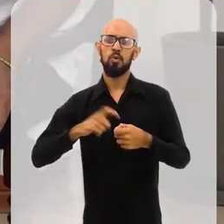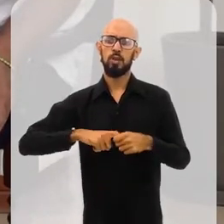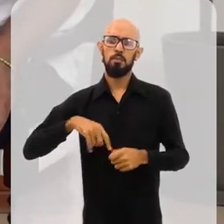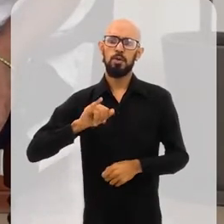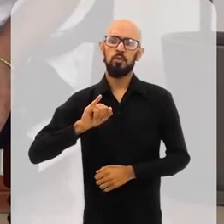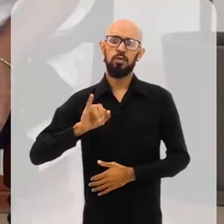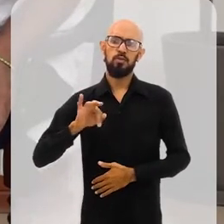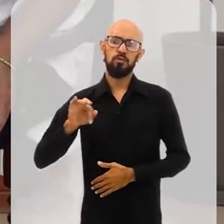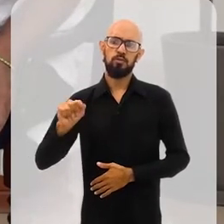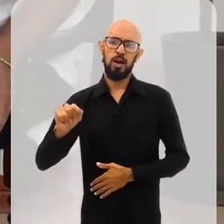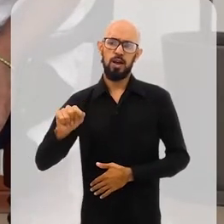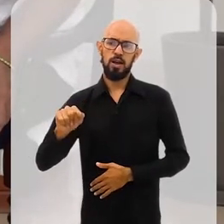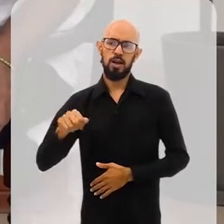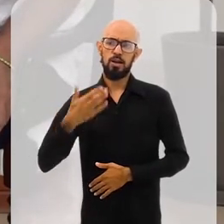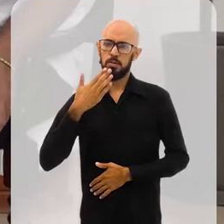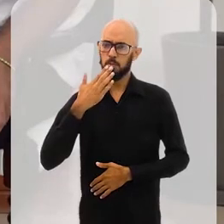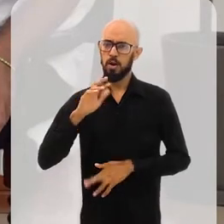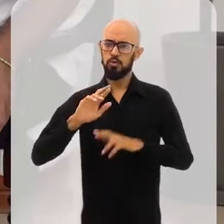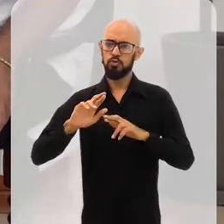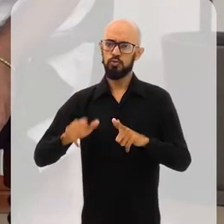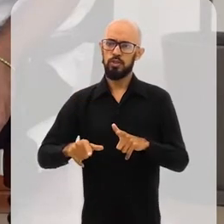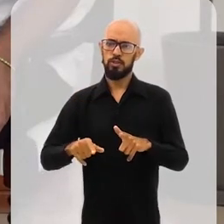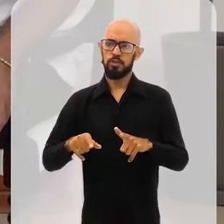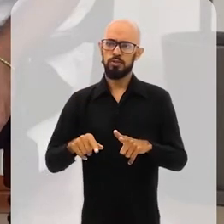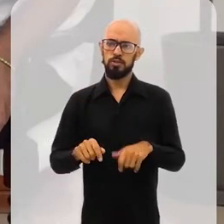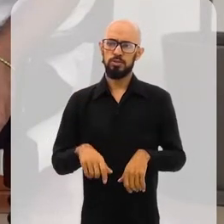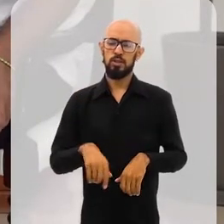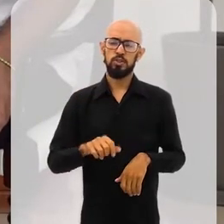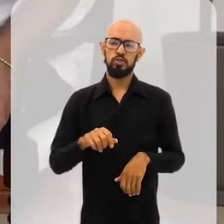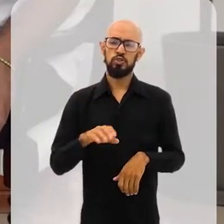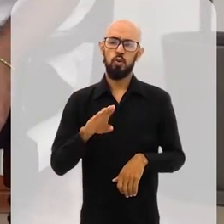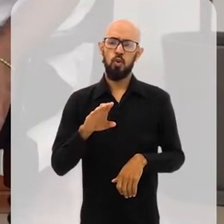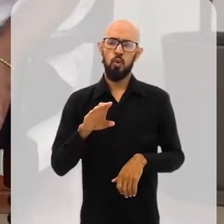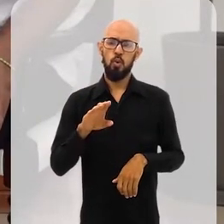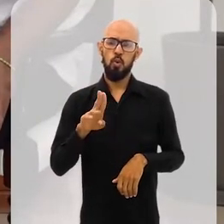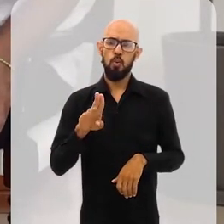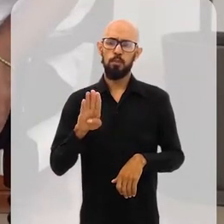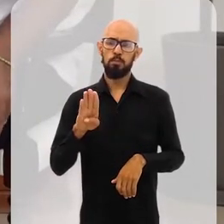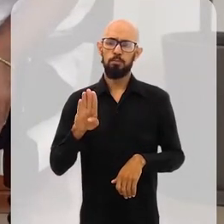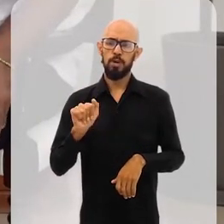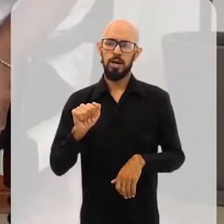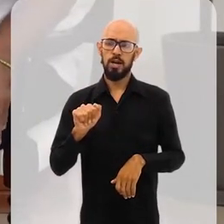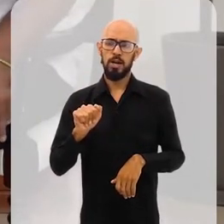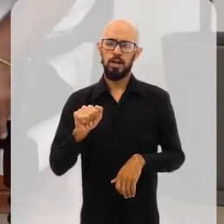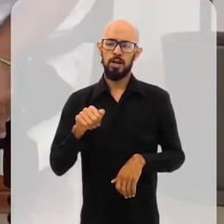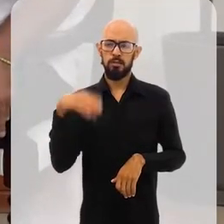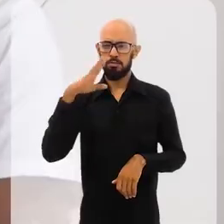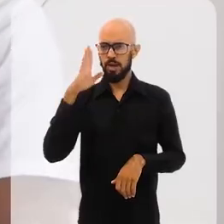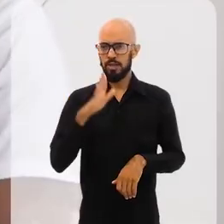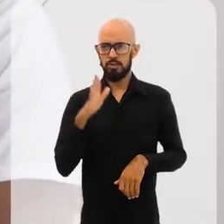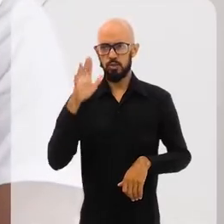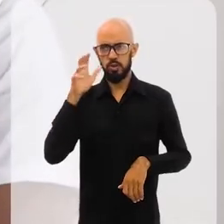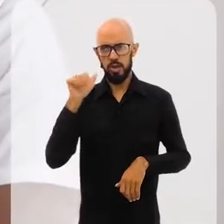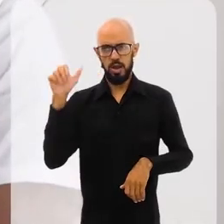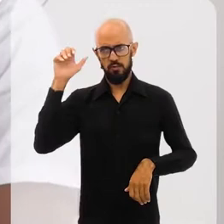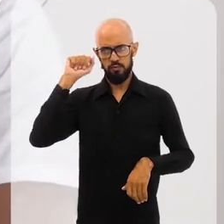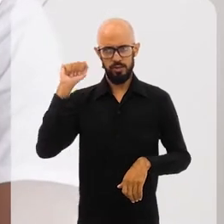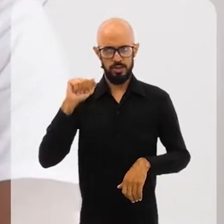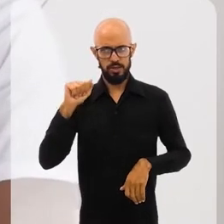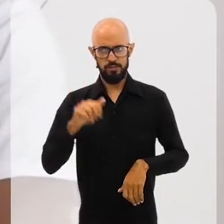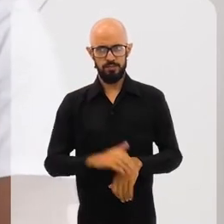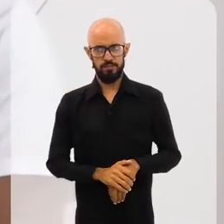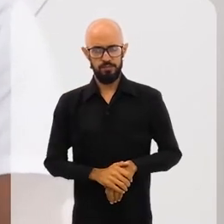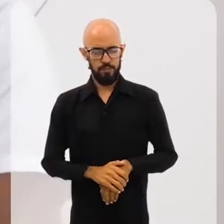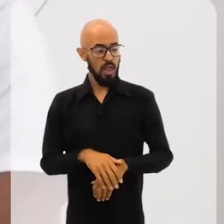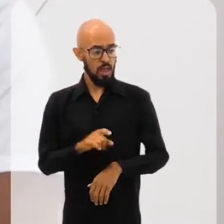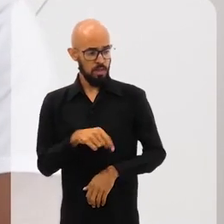Ifá. Qual é a diferença do Ifá cubano para o Ifá brasileiro e africano? Ah, perfeito. Isso é bom